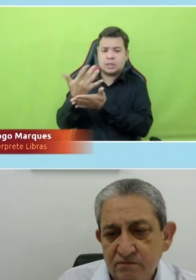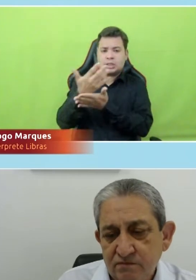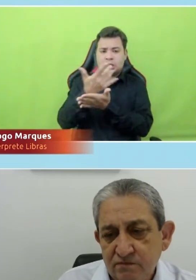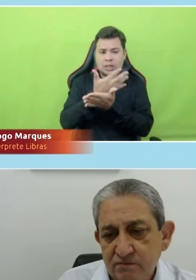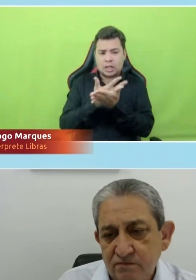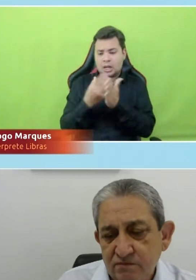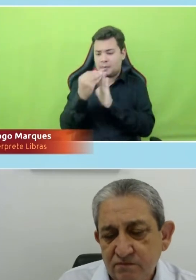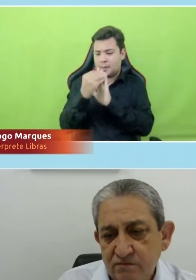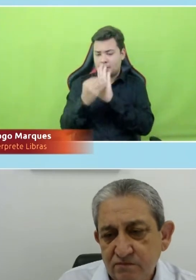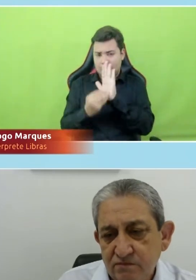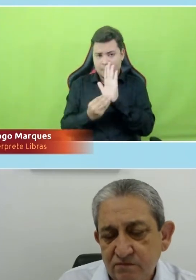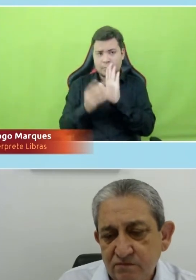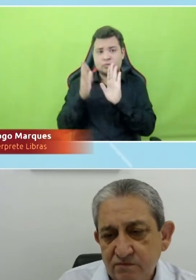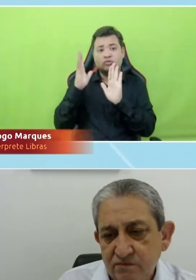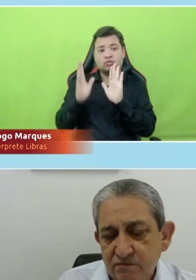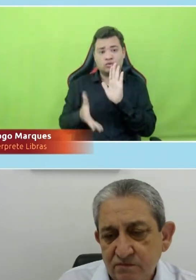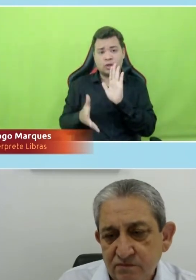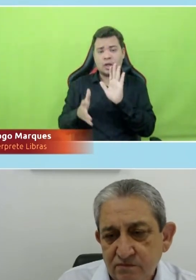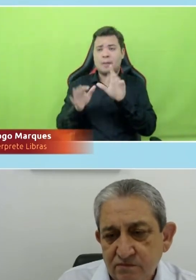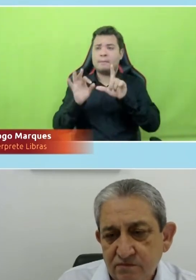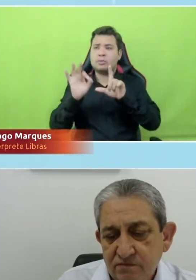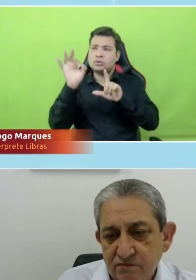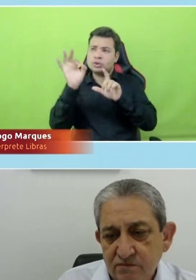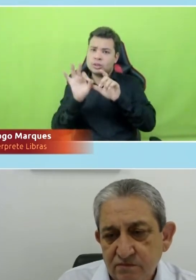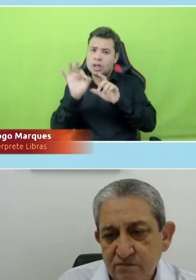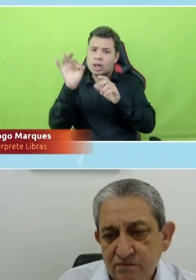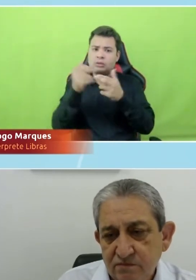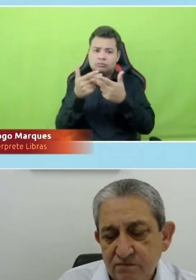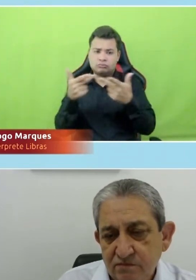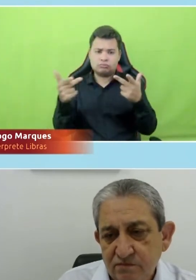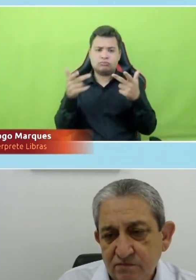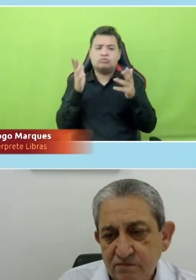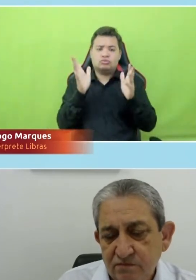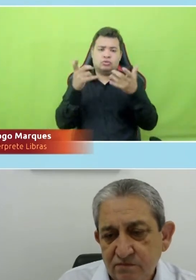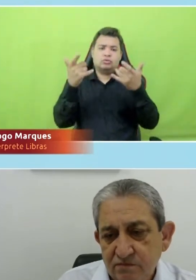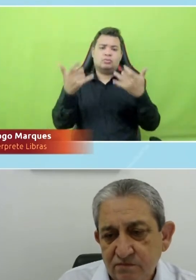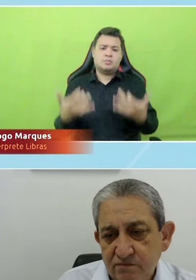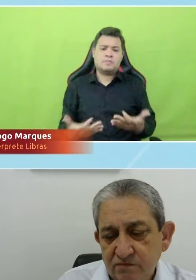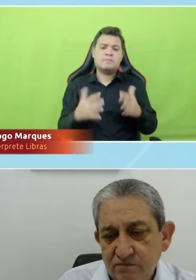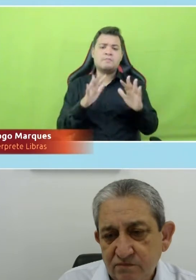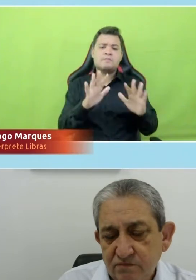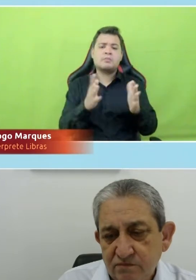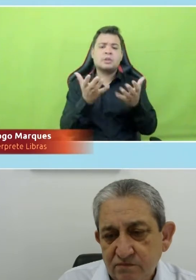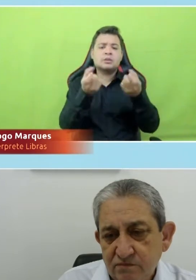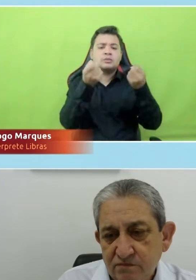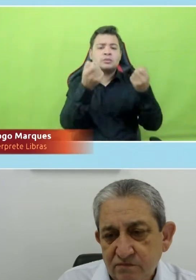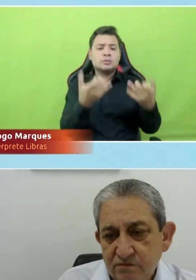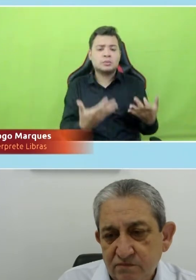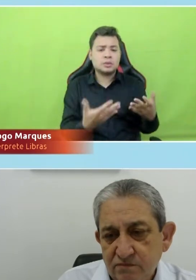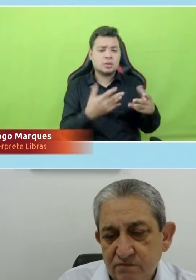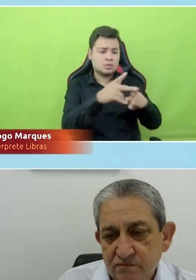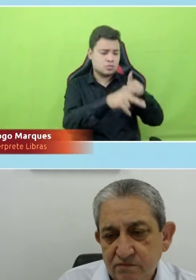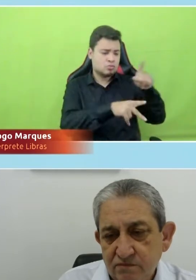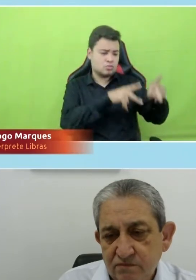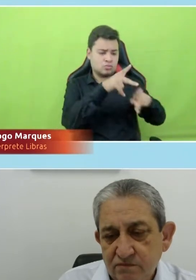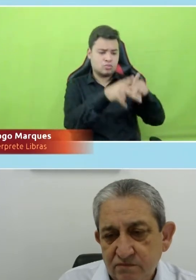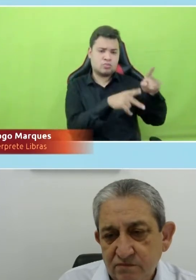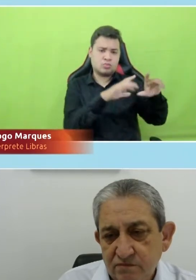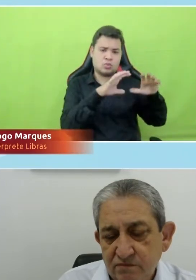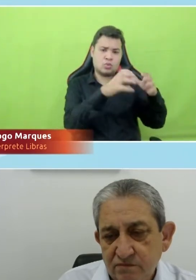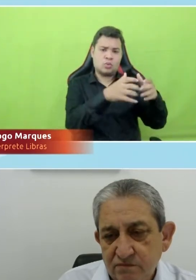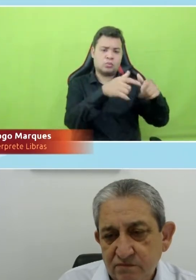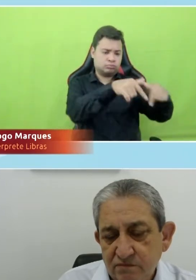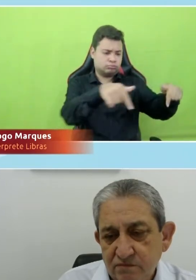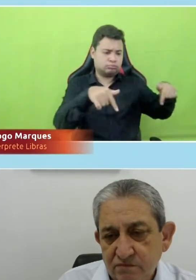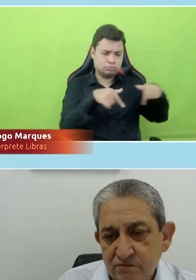do IBGE, outras estatísticas. Queria que o senhor falasse um pouquinho mais sobre esse grupo populacional, né, dos quilombolas. Existem diferentes tipos de